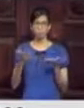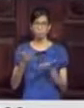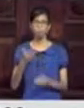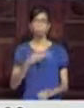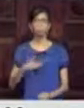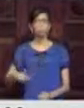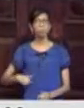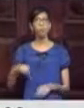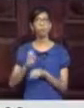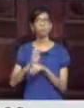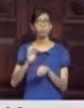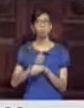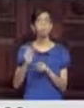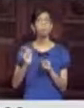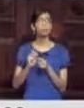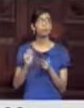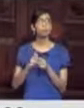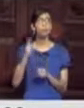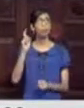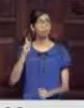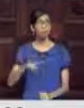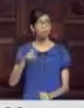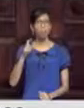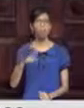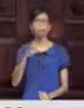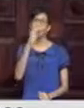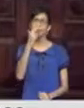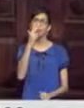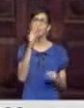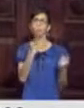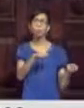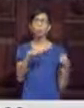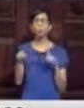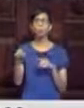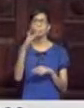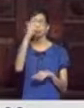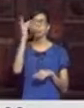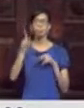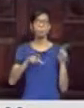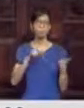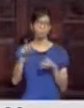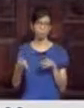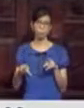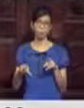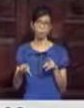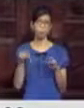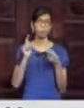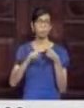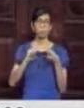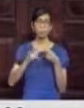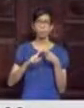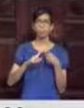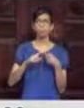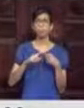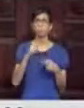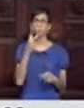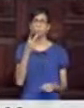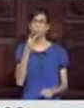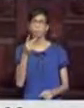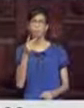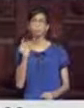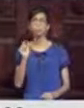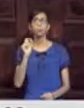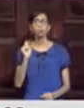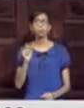que o governo do estado faz é puxar o tapete da população. Primeiro, ele alimentou